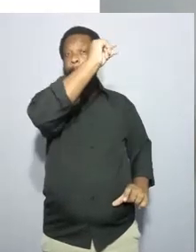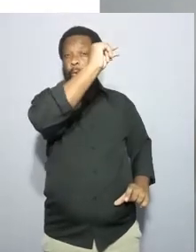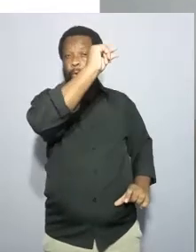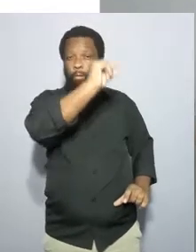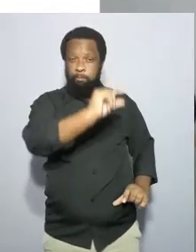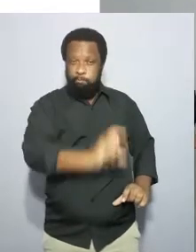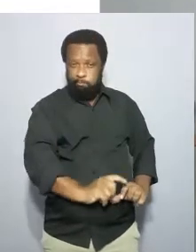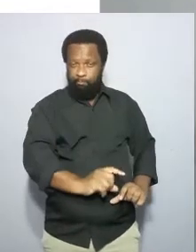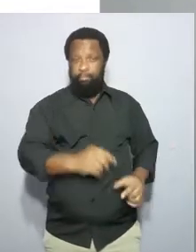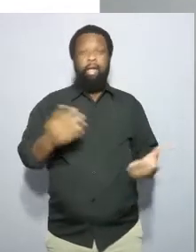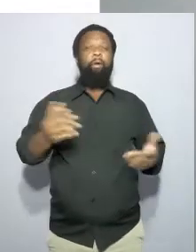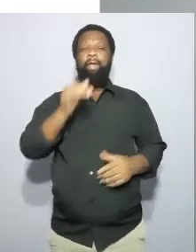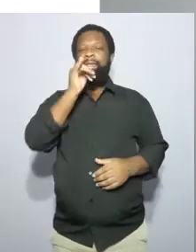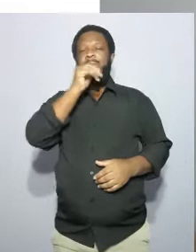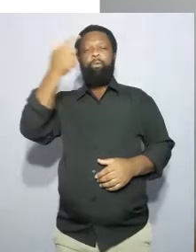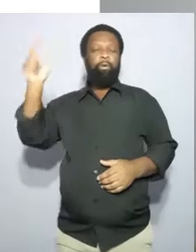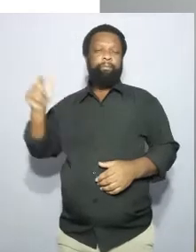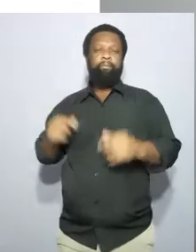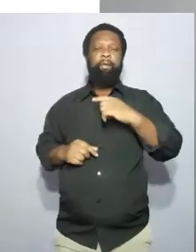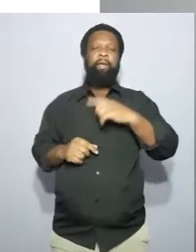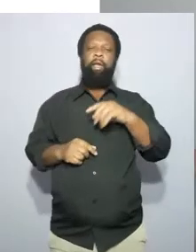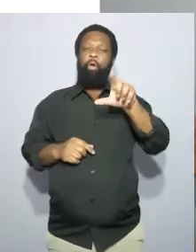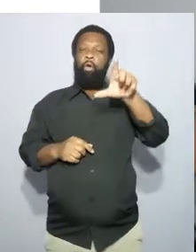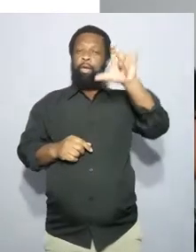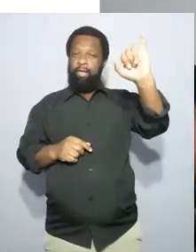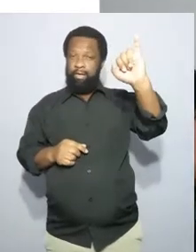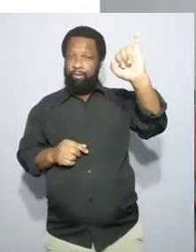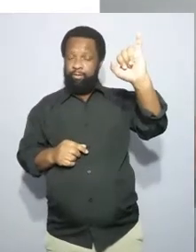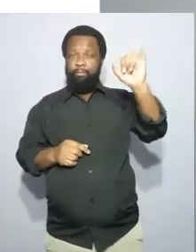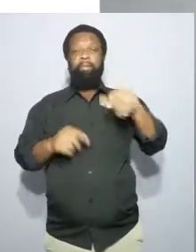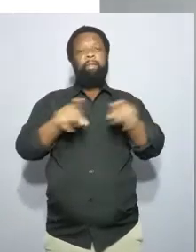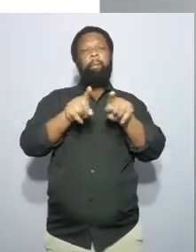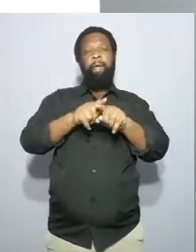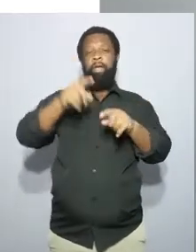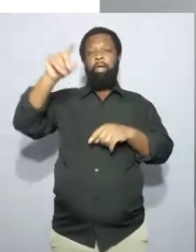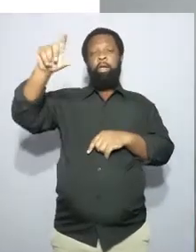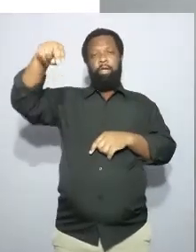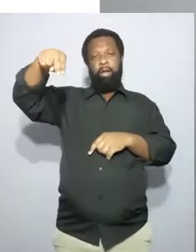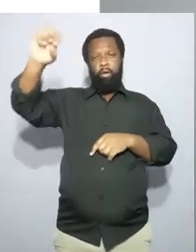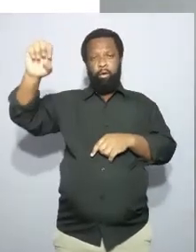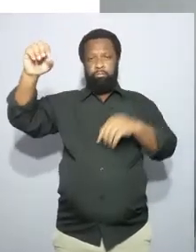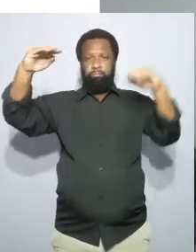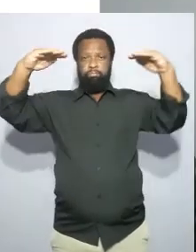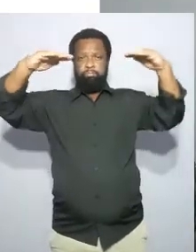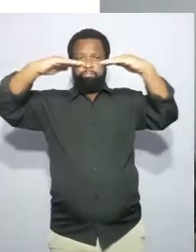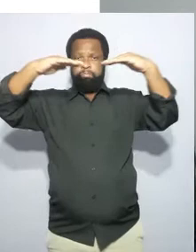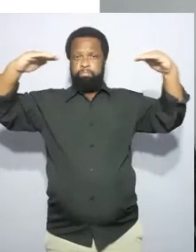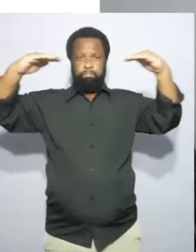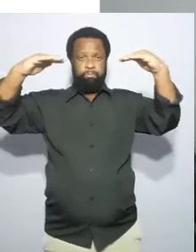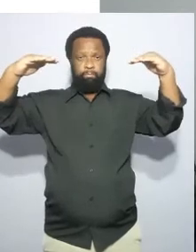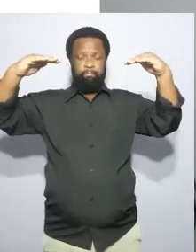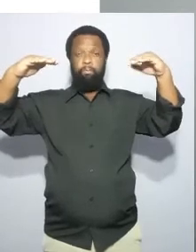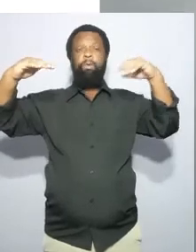vamos pensar numa situação. Bom, eu tenho o lítio no segundo período e neônio também. Os dois estão no segundo